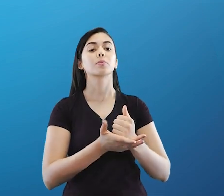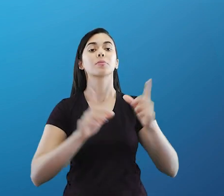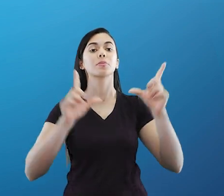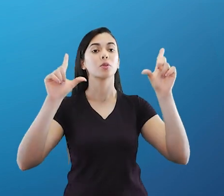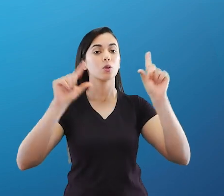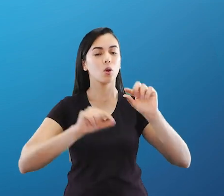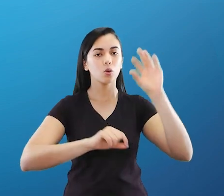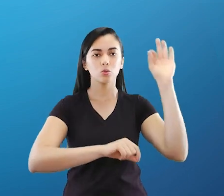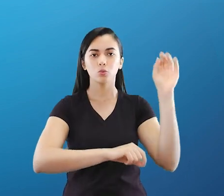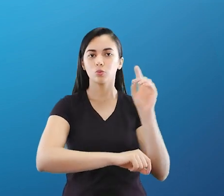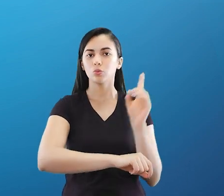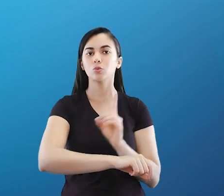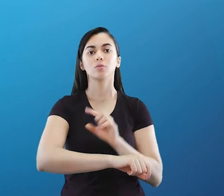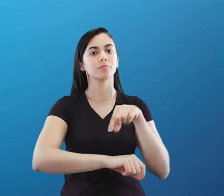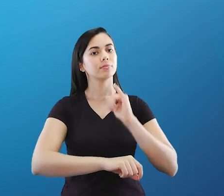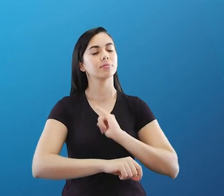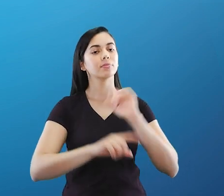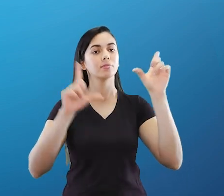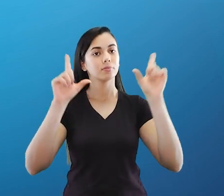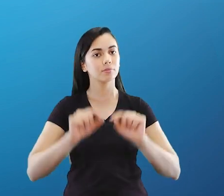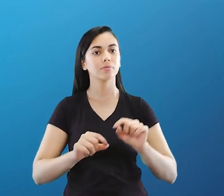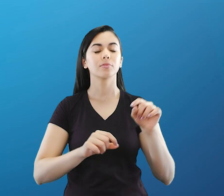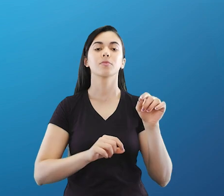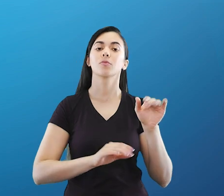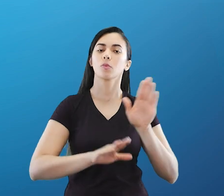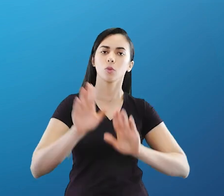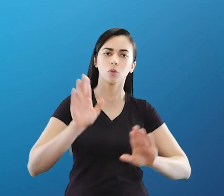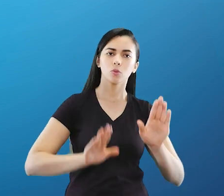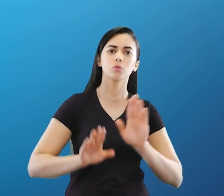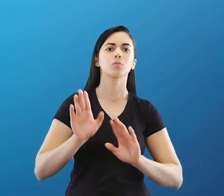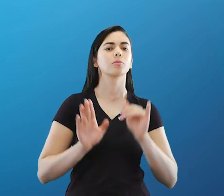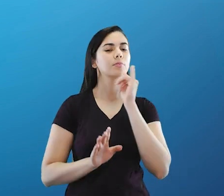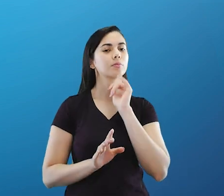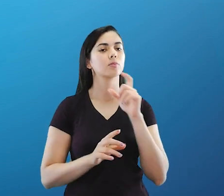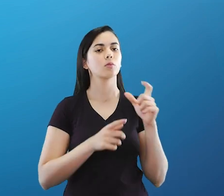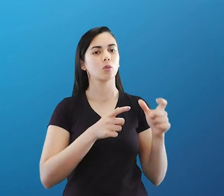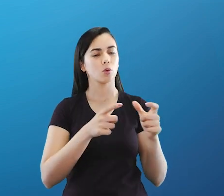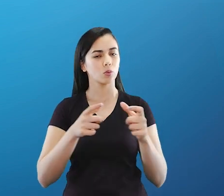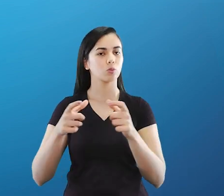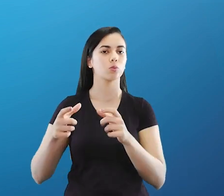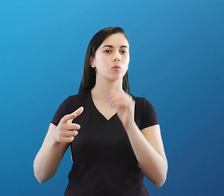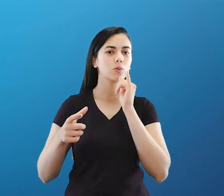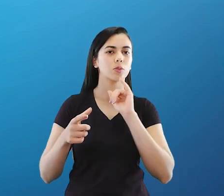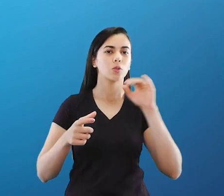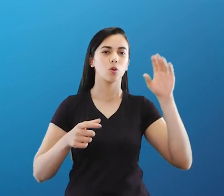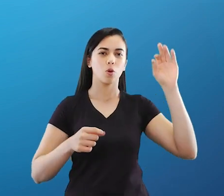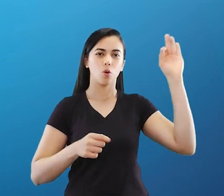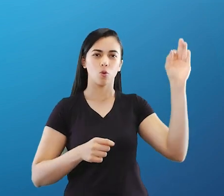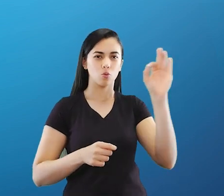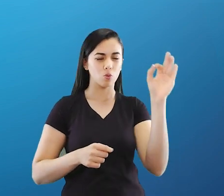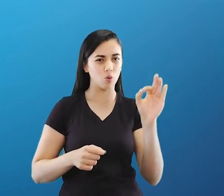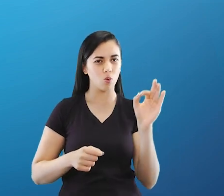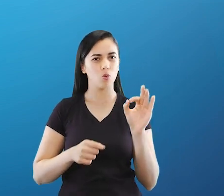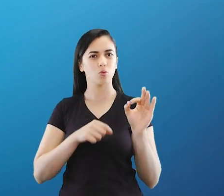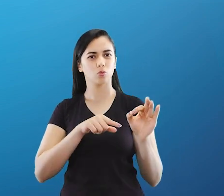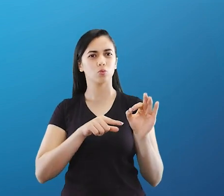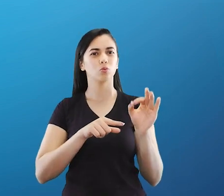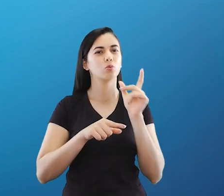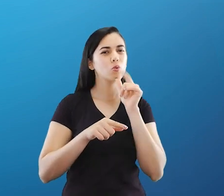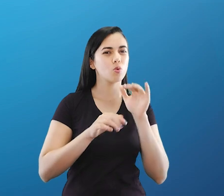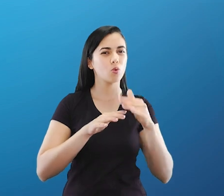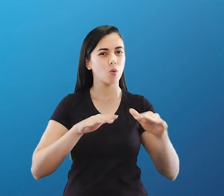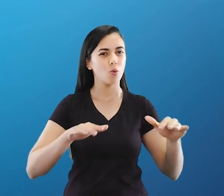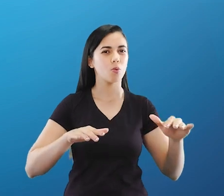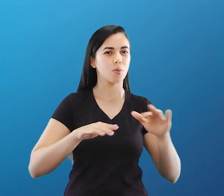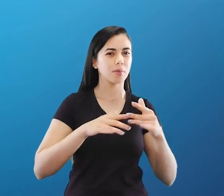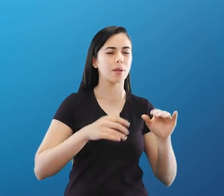dengue imperatriz, cuidando para que os locais onde esse mosquito possa se reproduzir, locais com